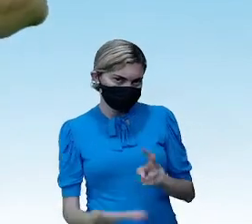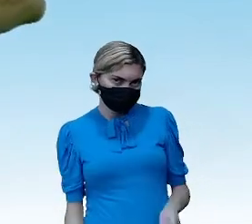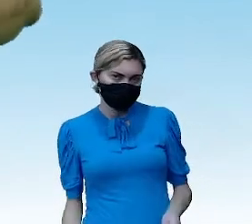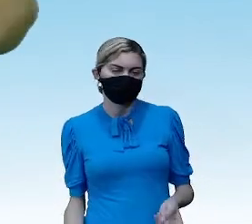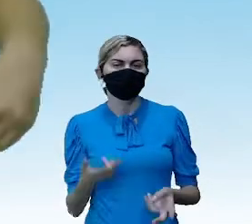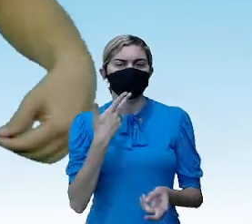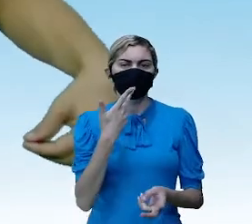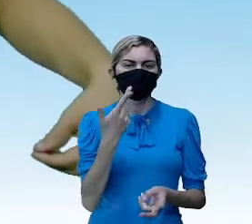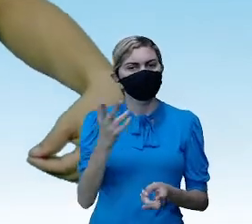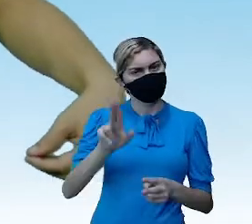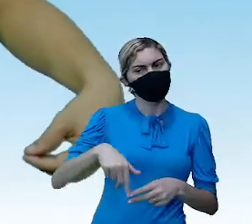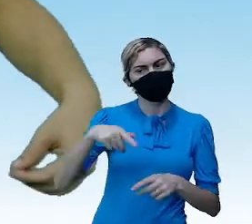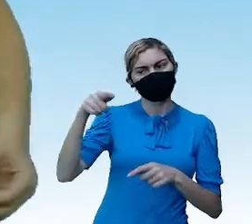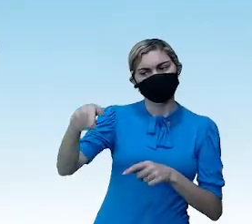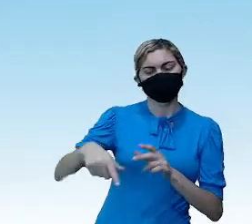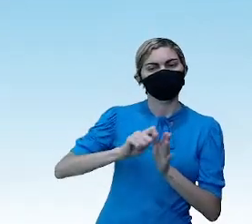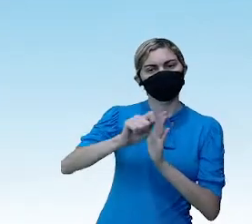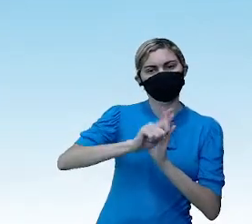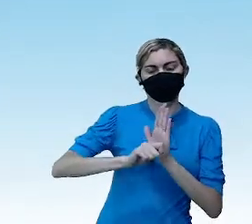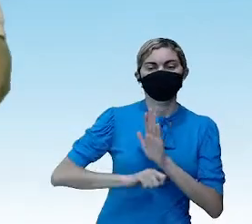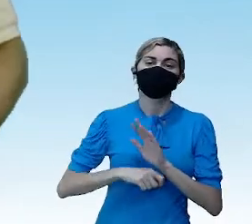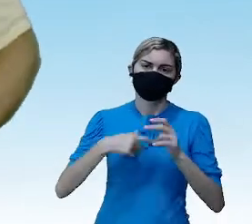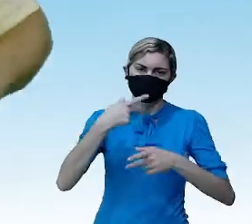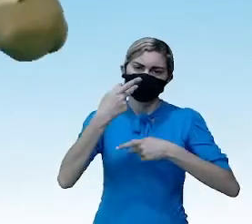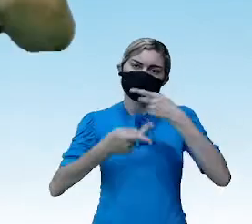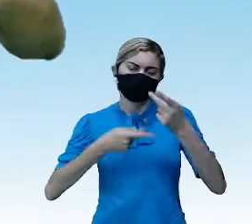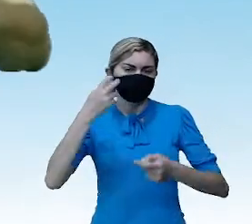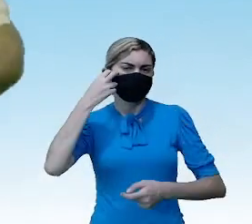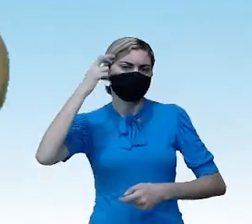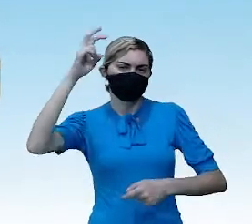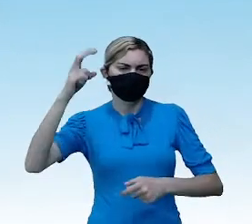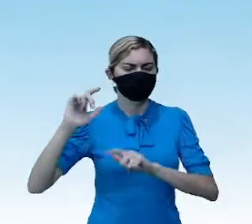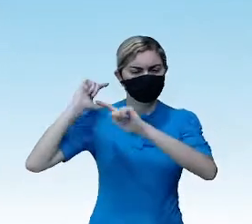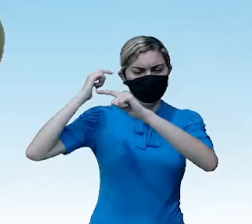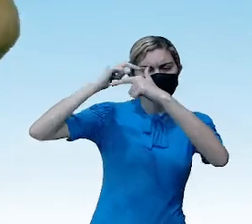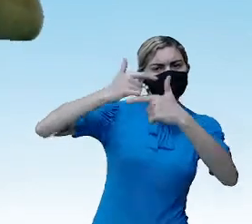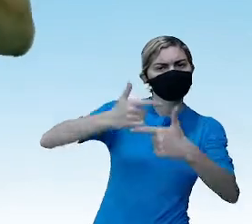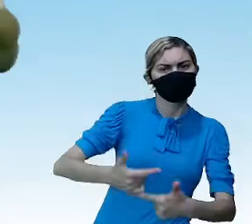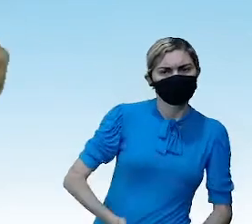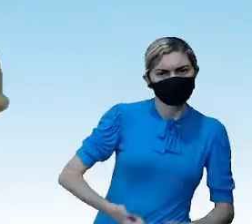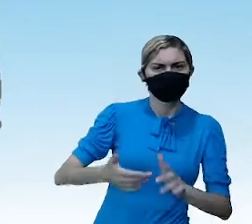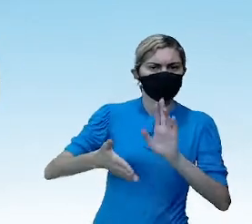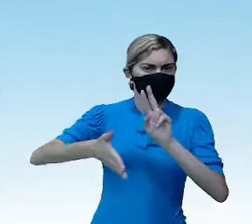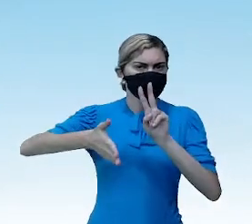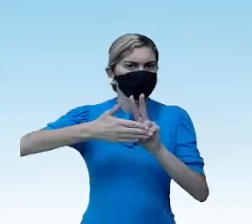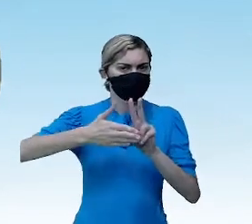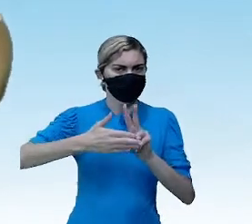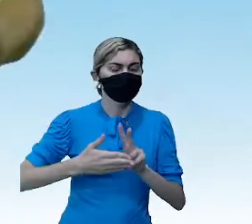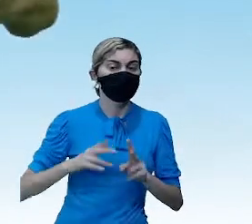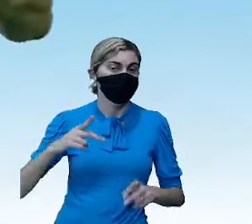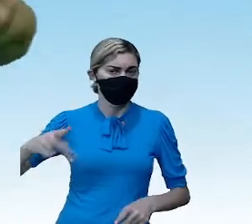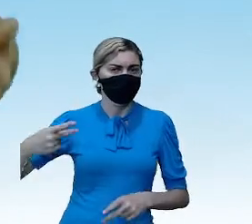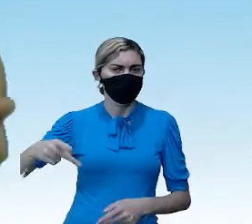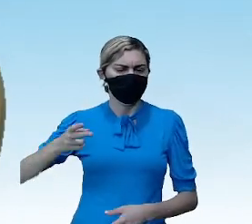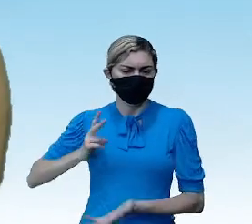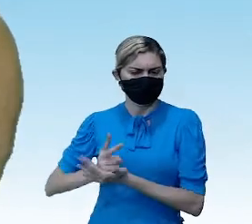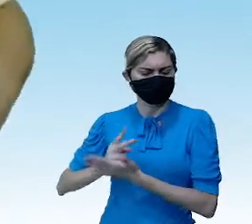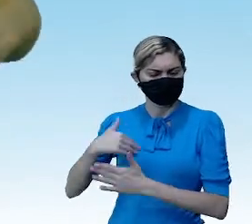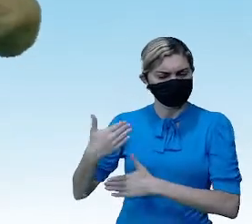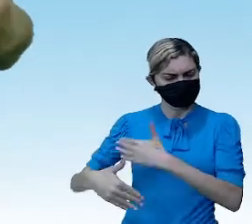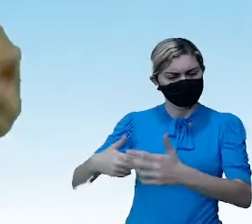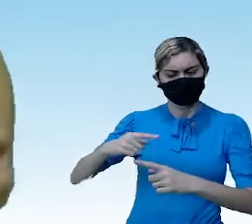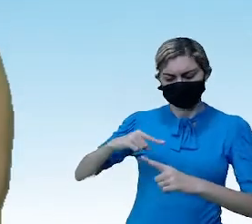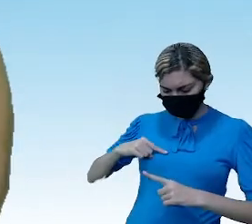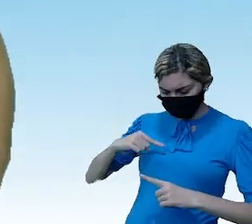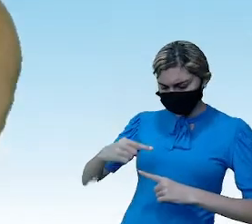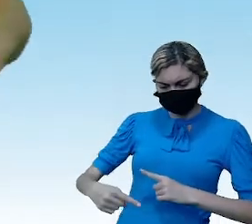ágrafa, justamente a escrita. Como eu já falei, a cultura, a tradição indígena, ela é perpassada de